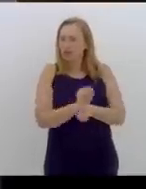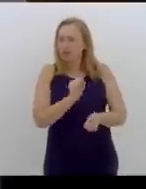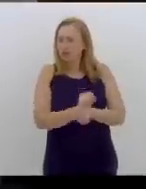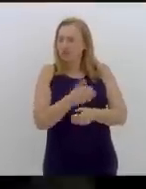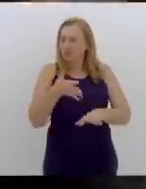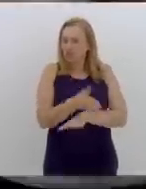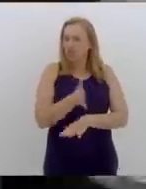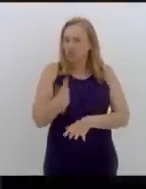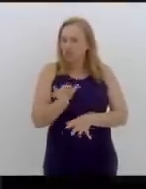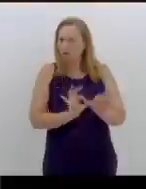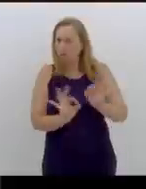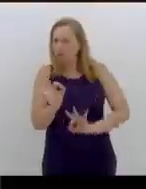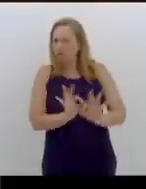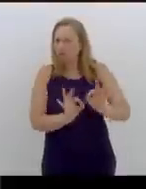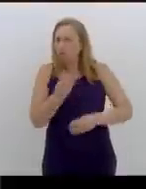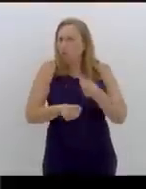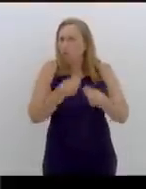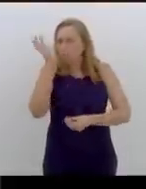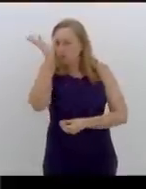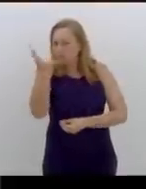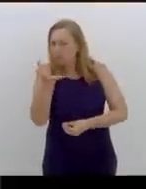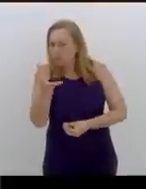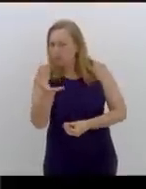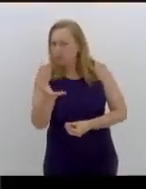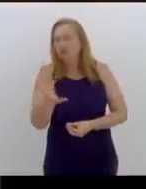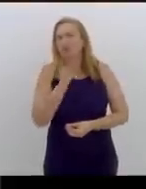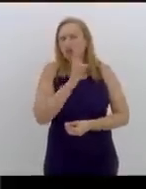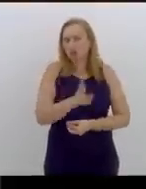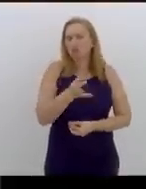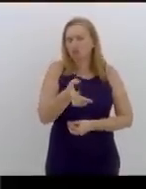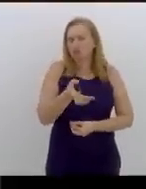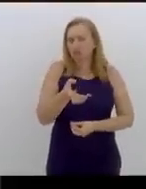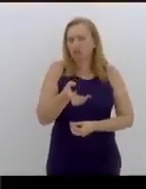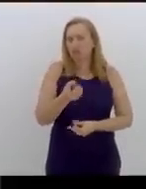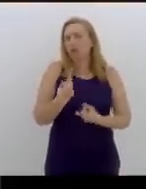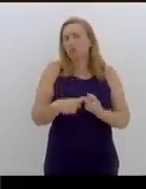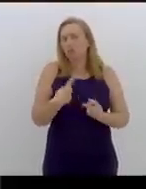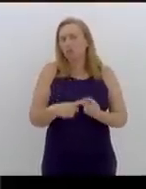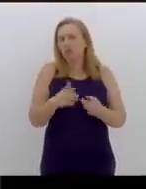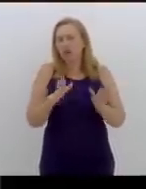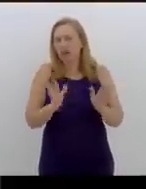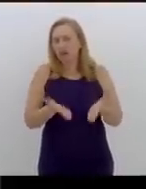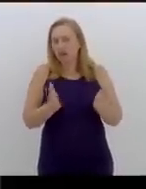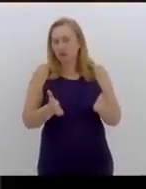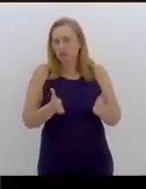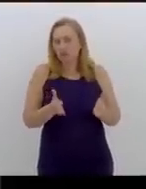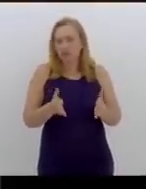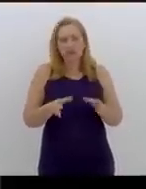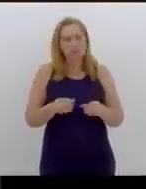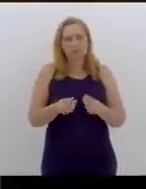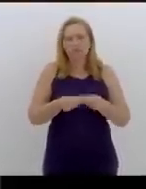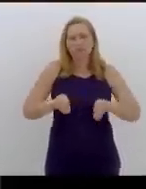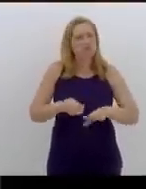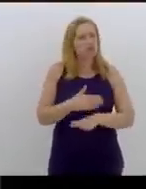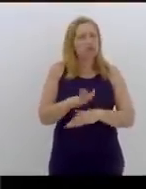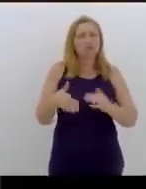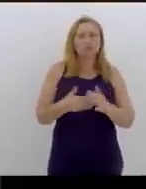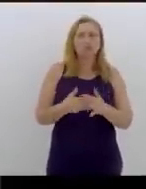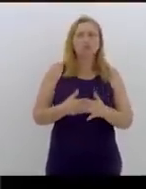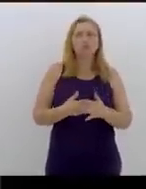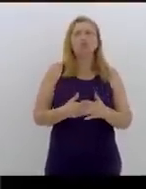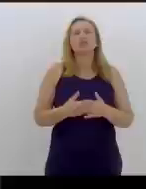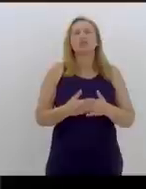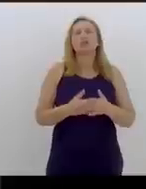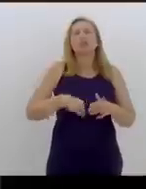tem um plano já tem como resolver isso a gente quer respostas porque agora a gente vai atingir todo mundo ativo